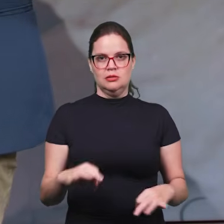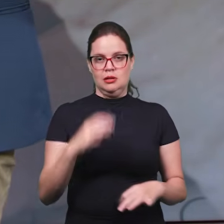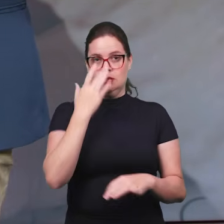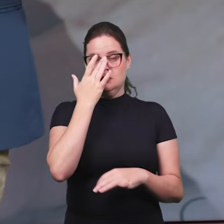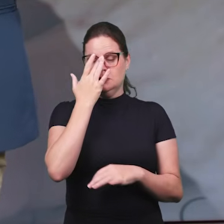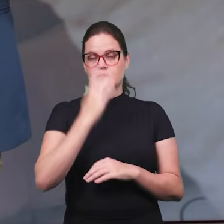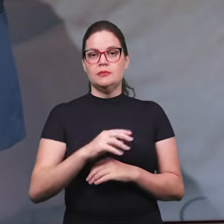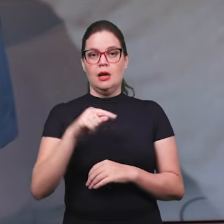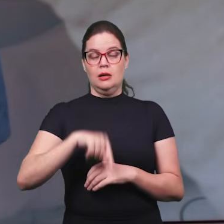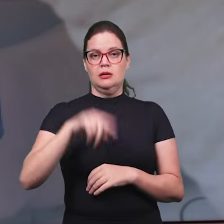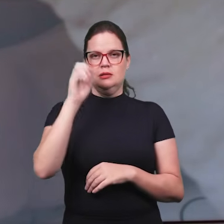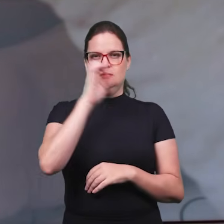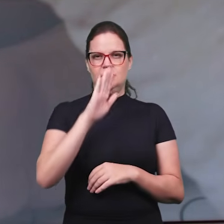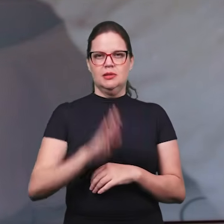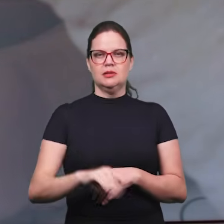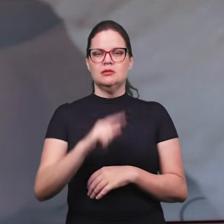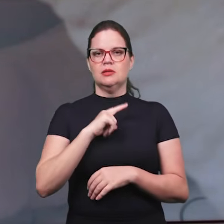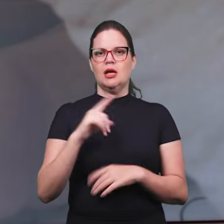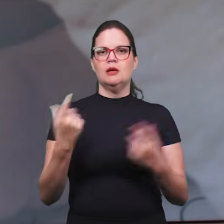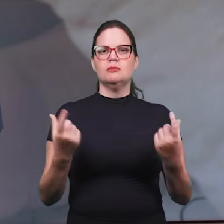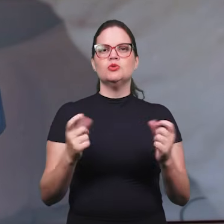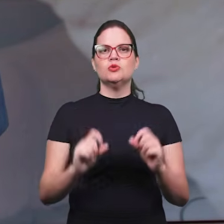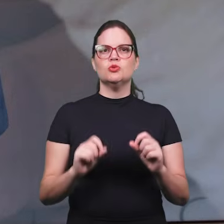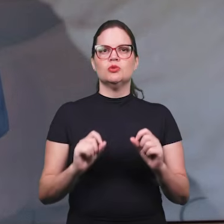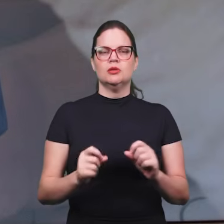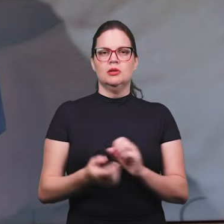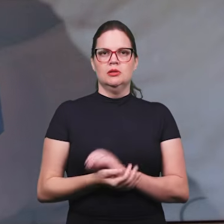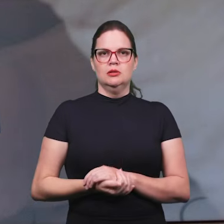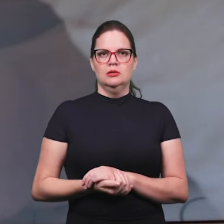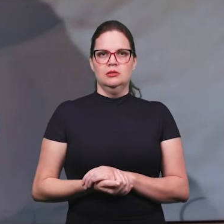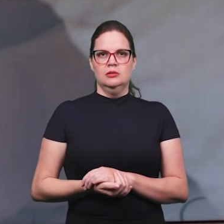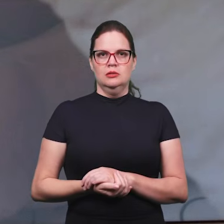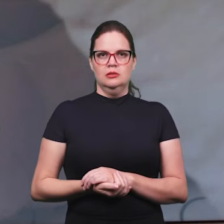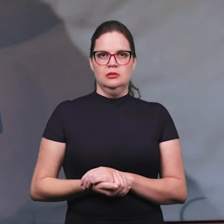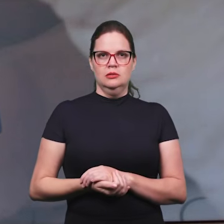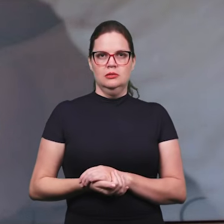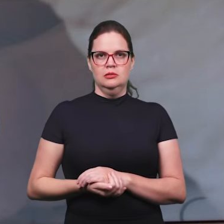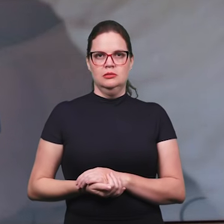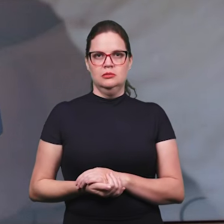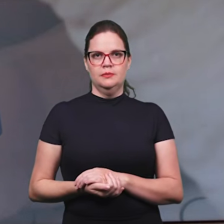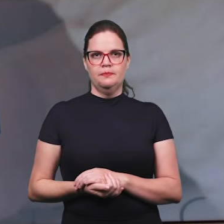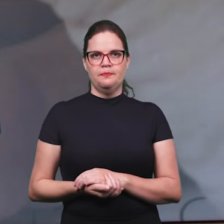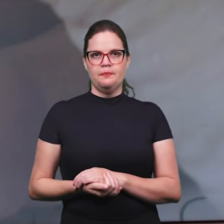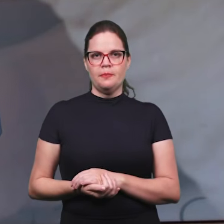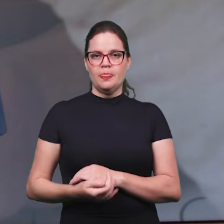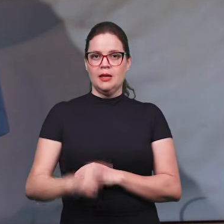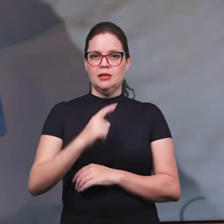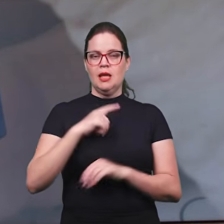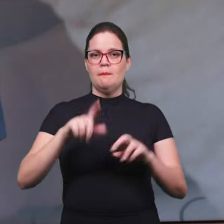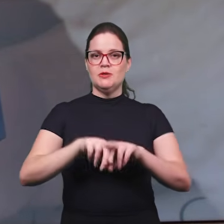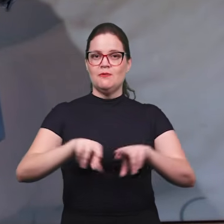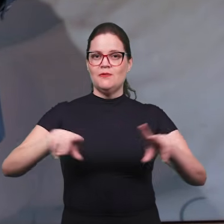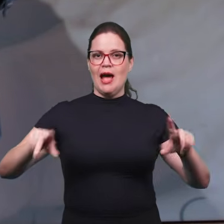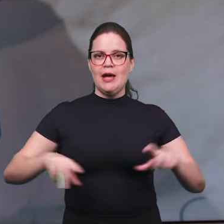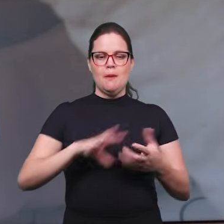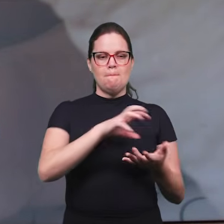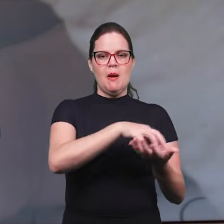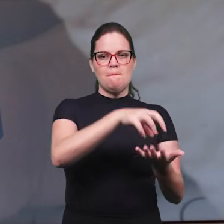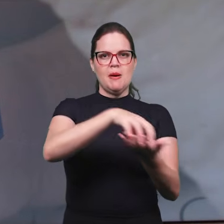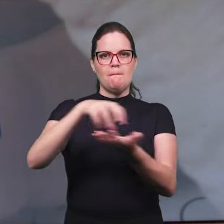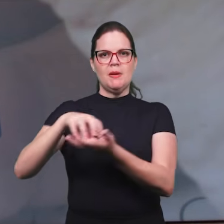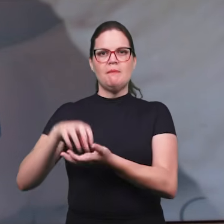Nós, no Brasil, a gente tem um estado, né, muito grande, no sentido assim, vários órgãos